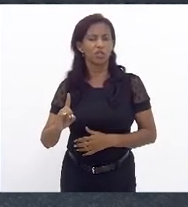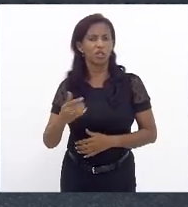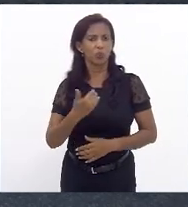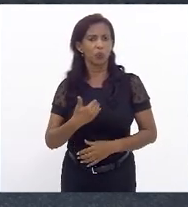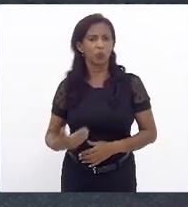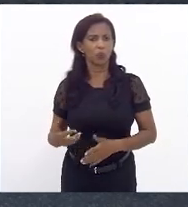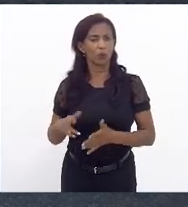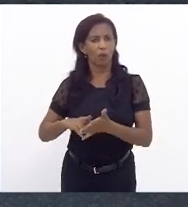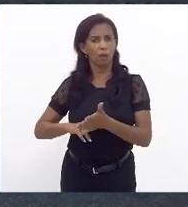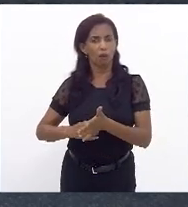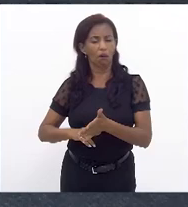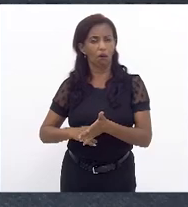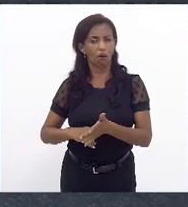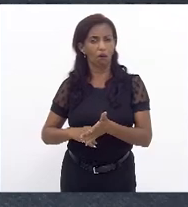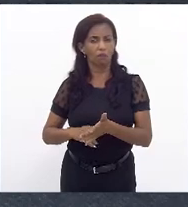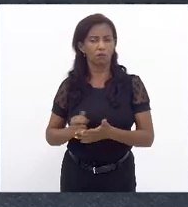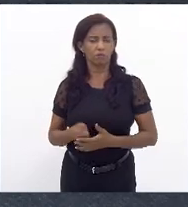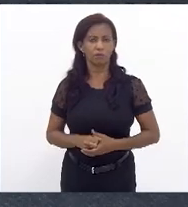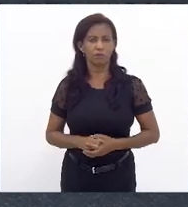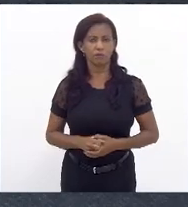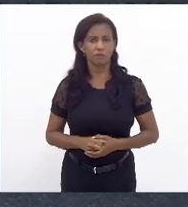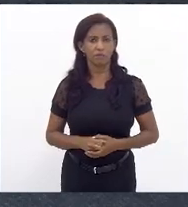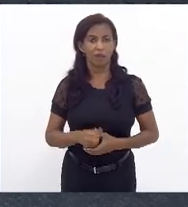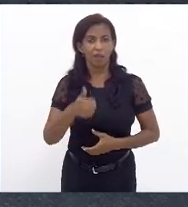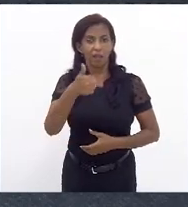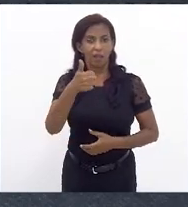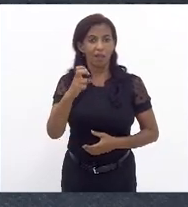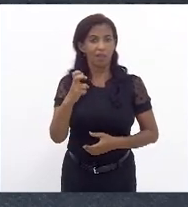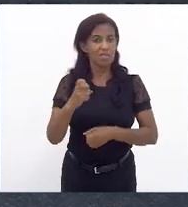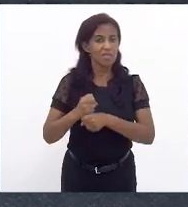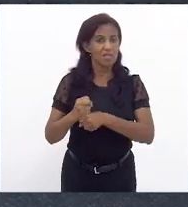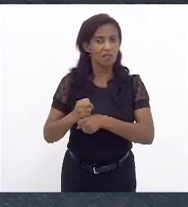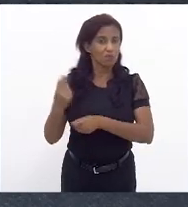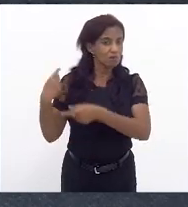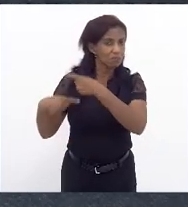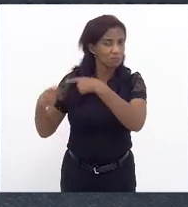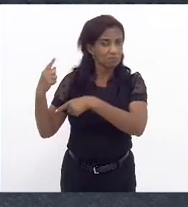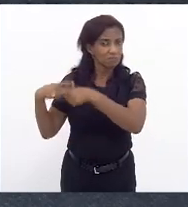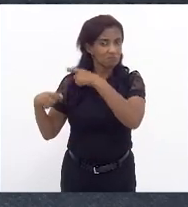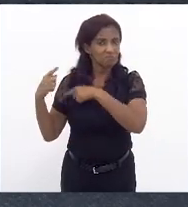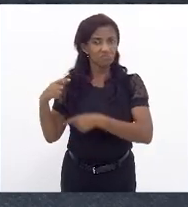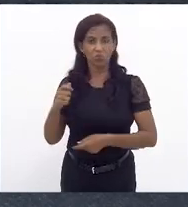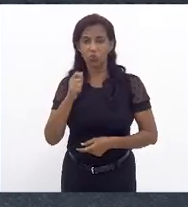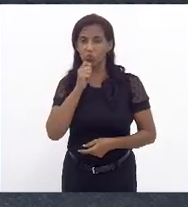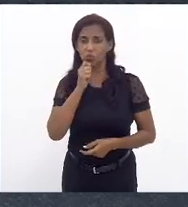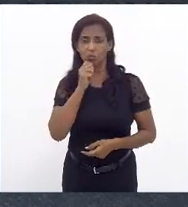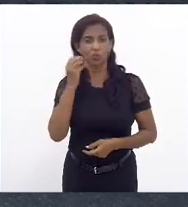regulação, realizada há 15 anos atrás, sem ter a